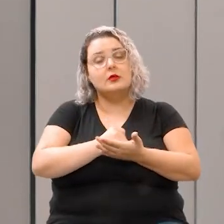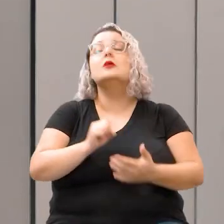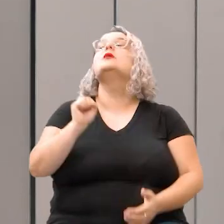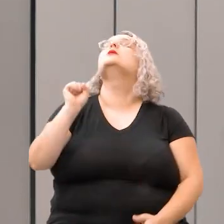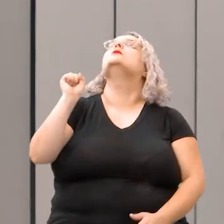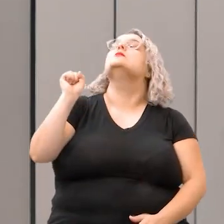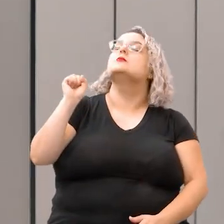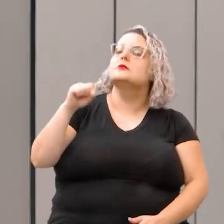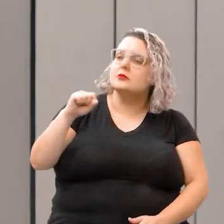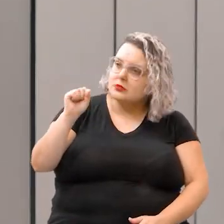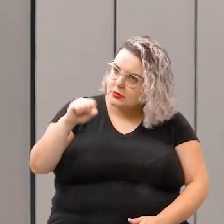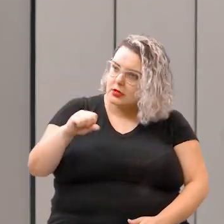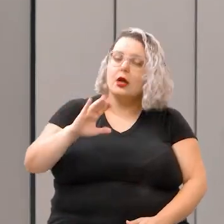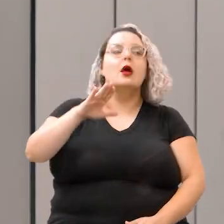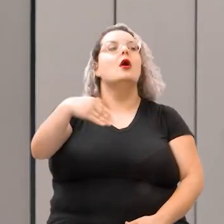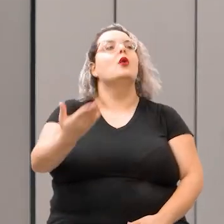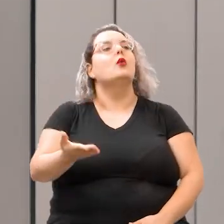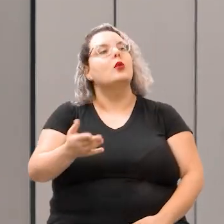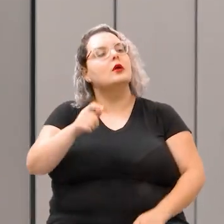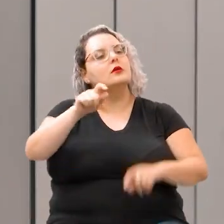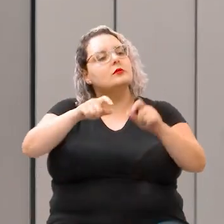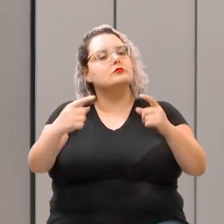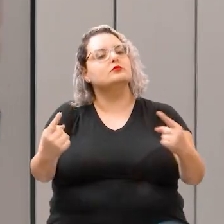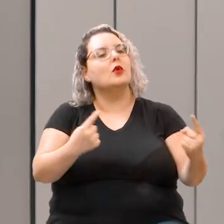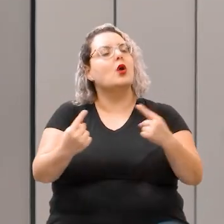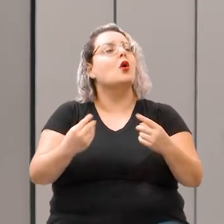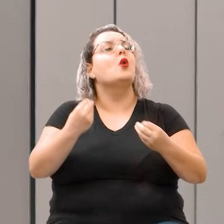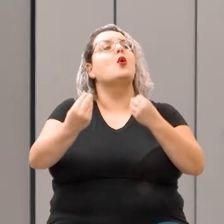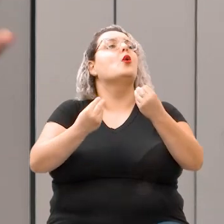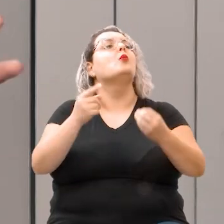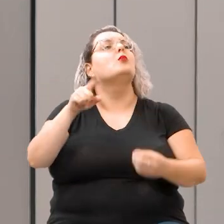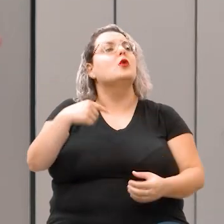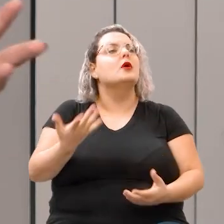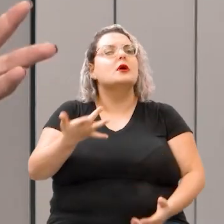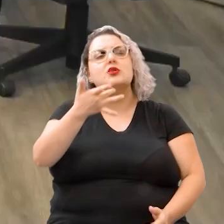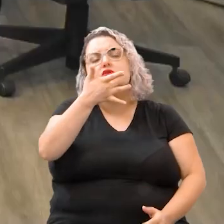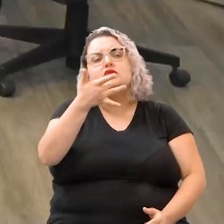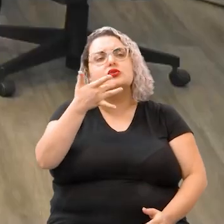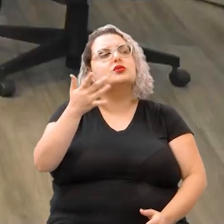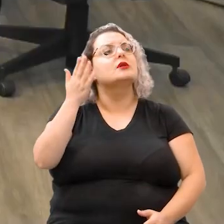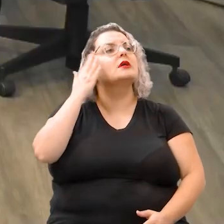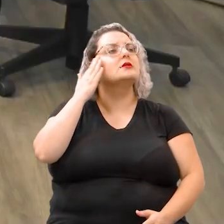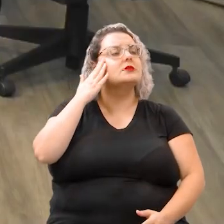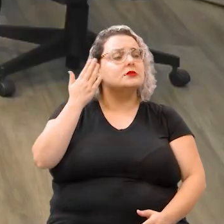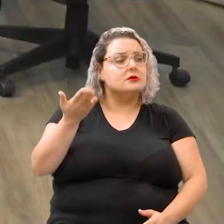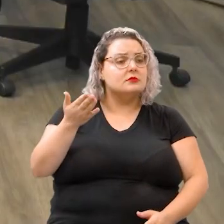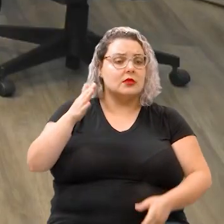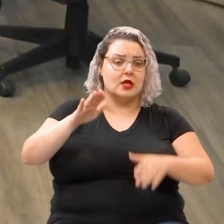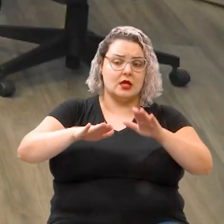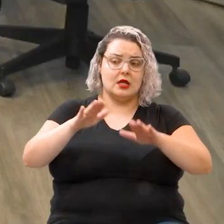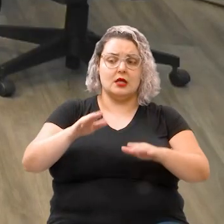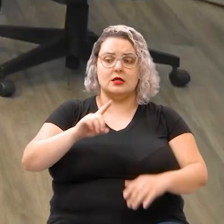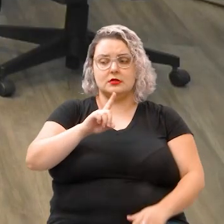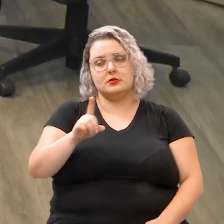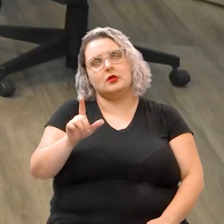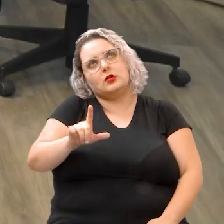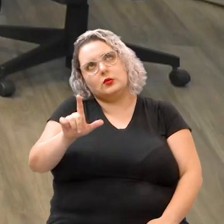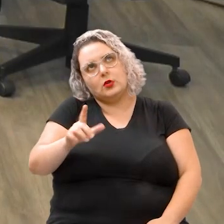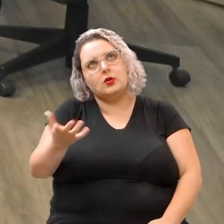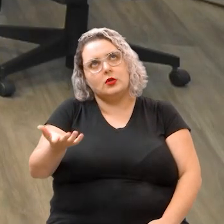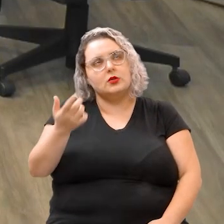Isso. Quando as pessoas chegam, como que é essa coisa da saúde bucal? A gente sabe que talvez não seja,